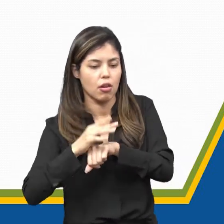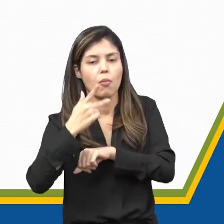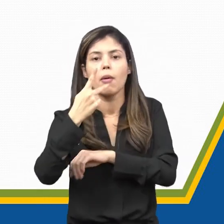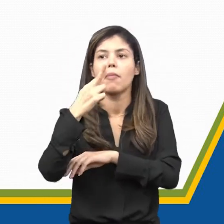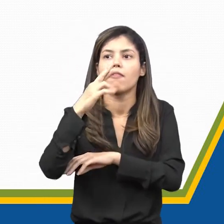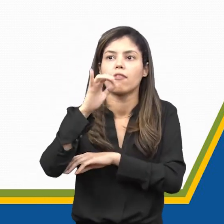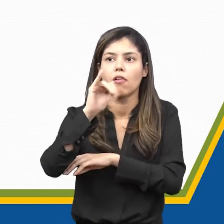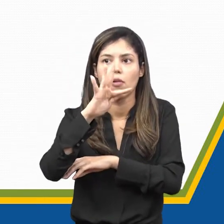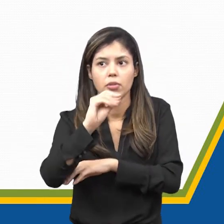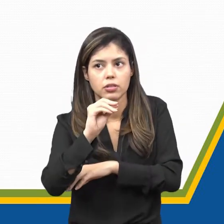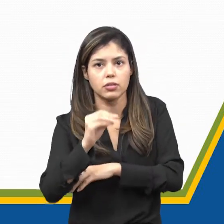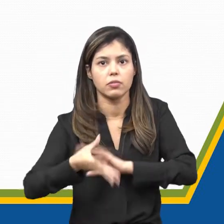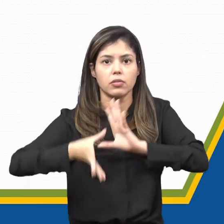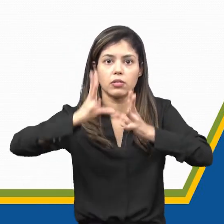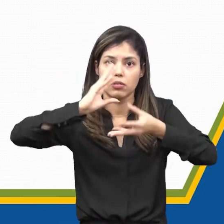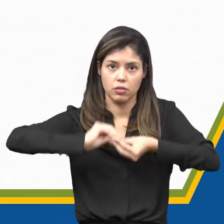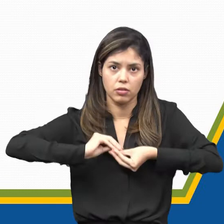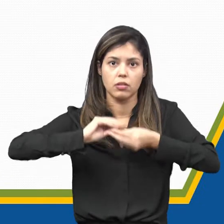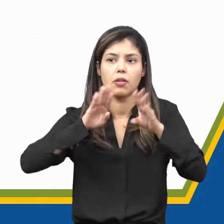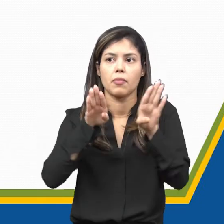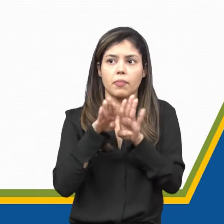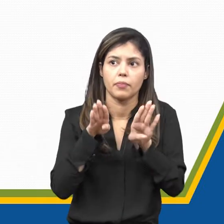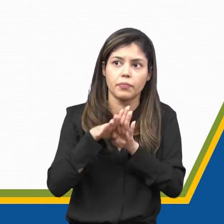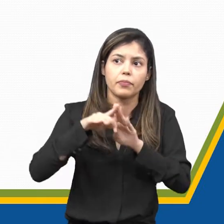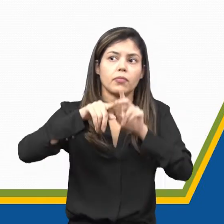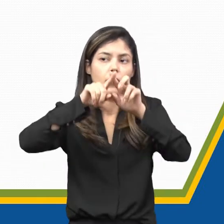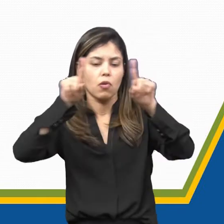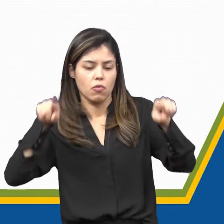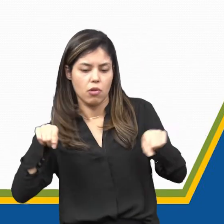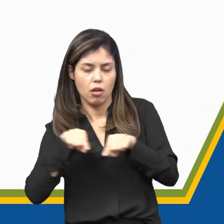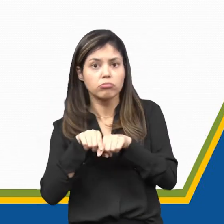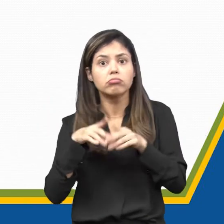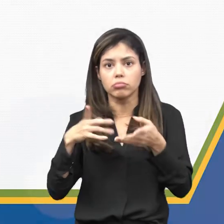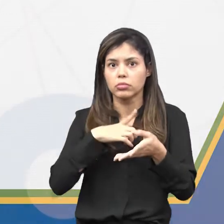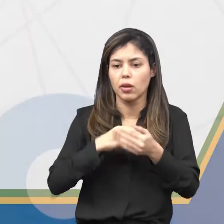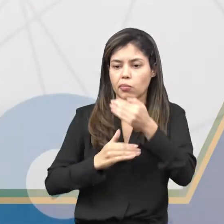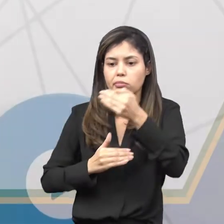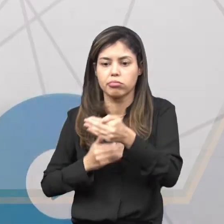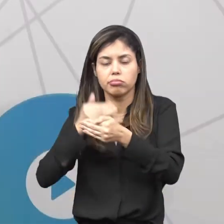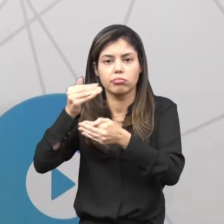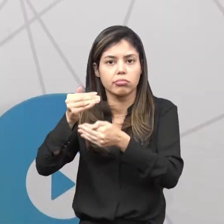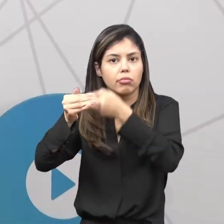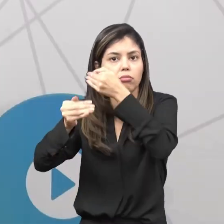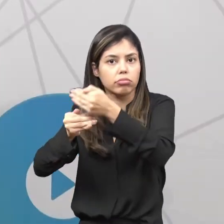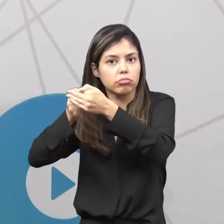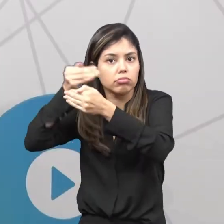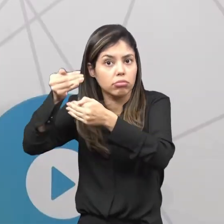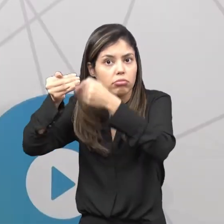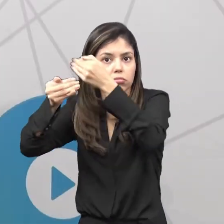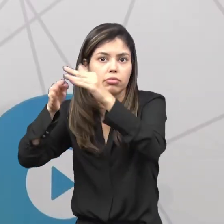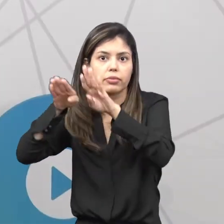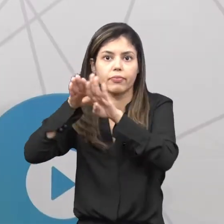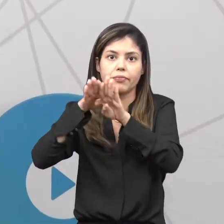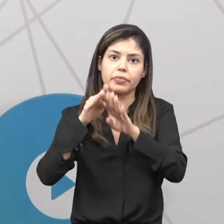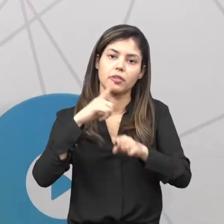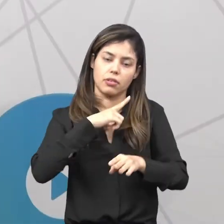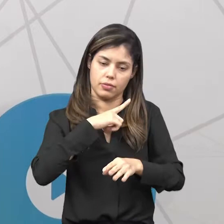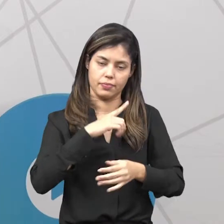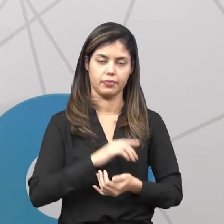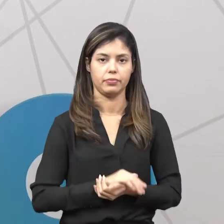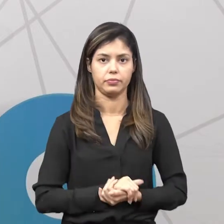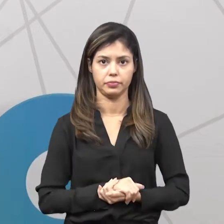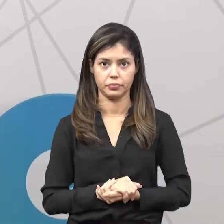performance. Se é somativa, que é um quadro evolutivo, com o passar do tempo, se ela está